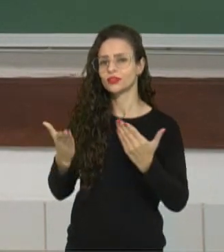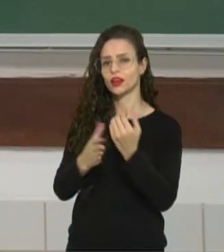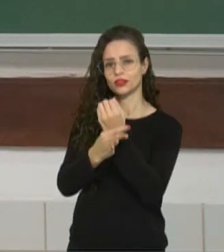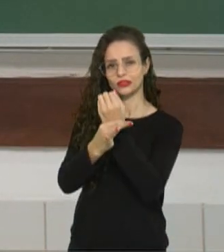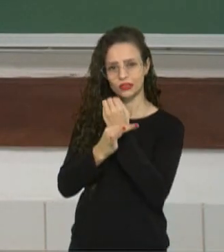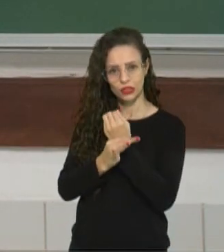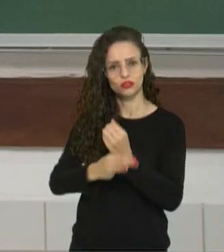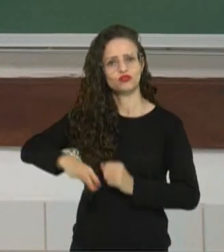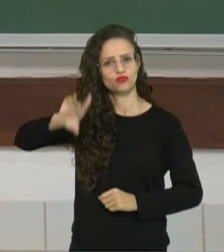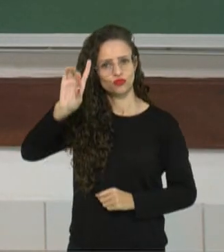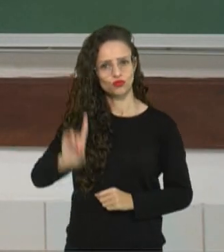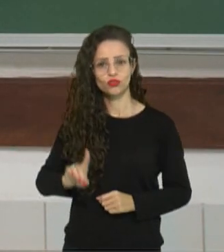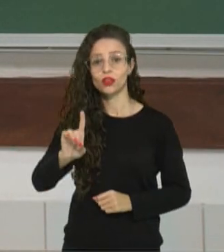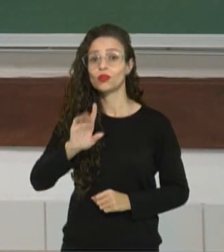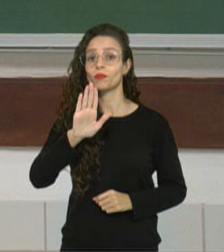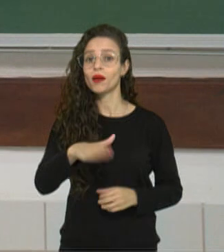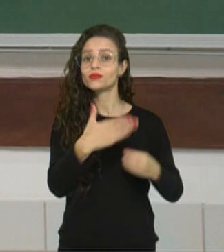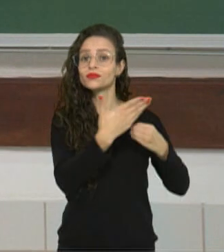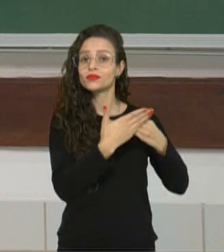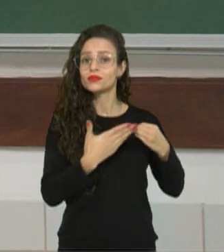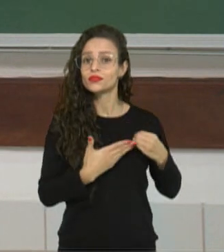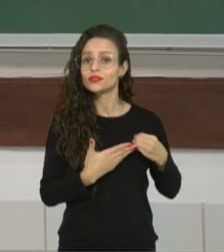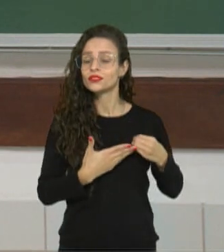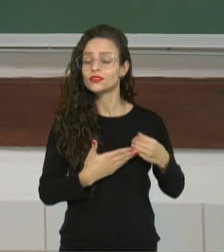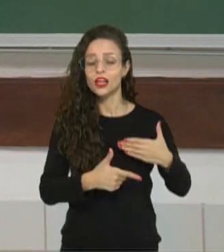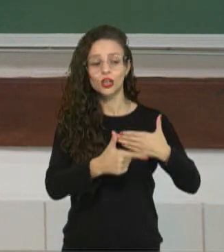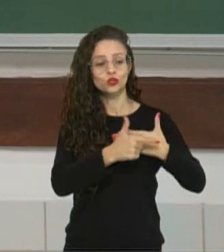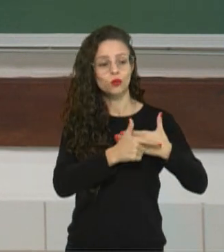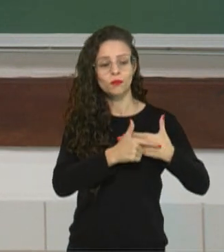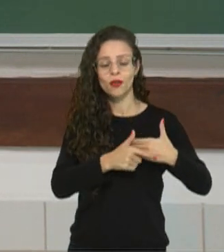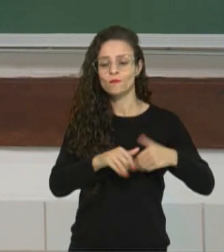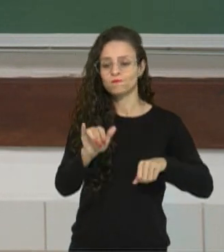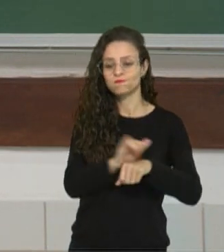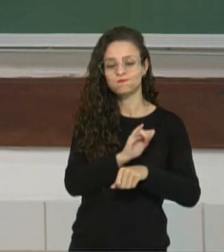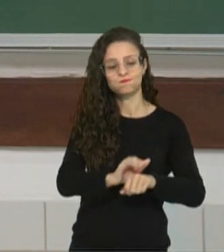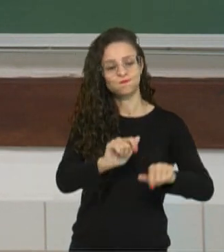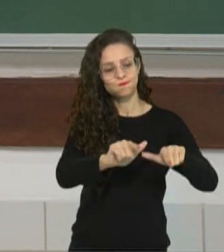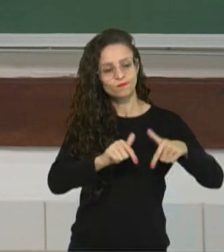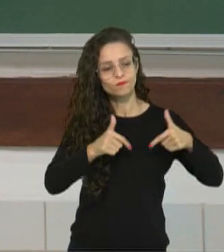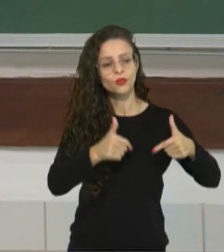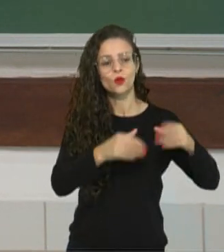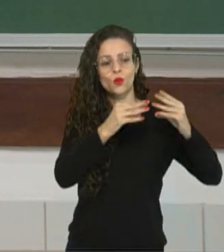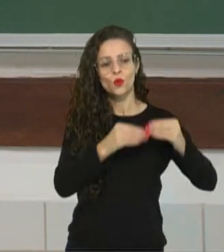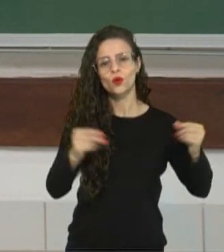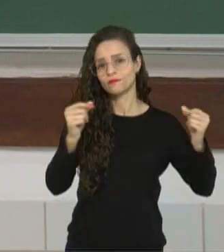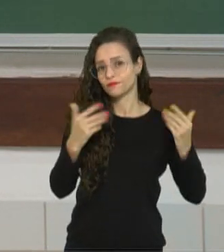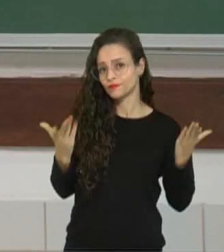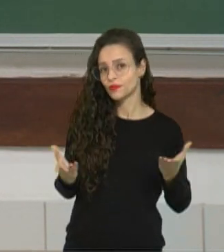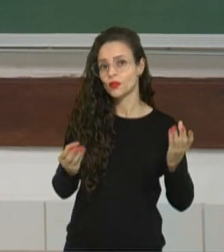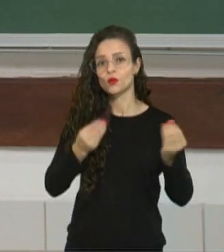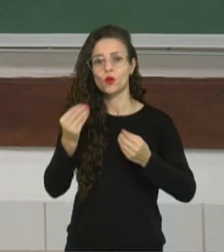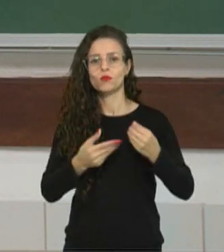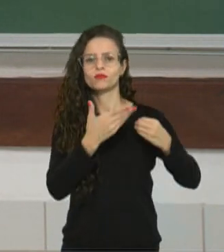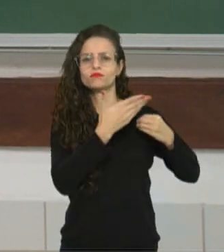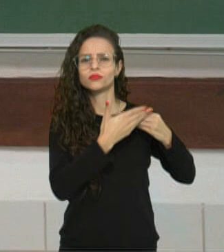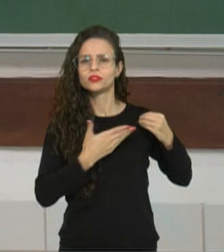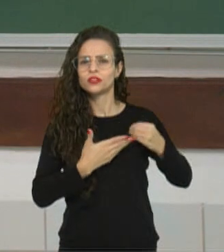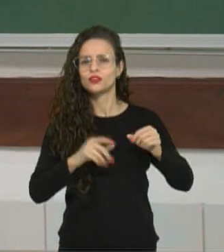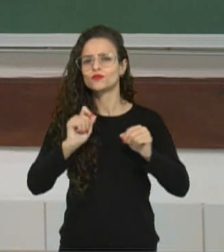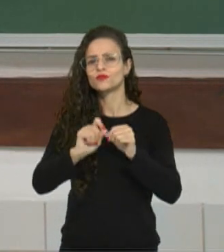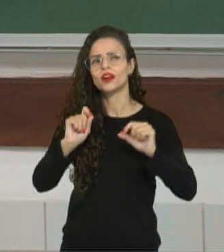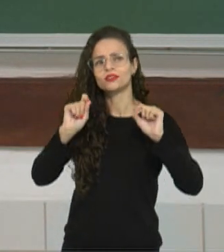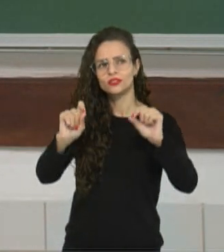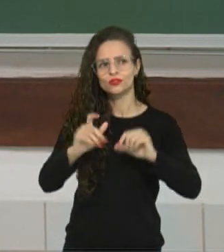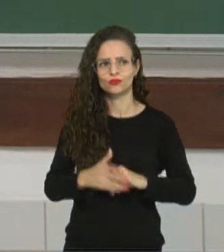determinados direitos se o Estado está perdendo esse papel de articulação? Como será que o Estado ou os Estados fazem